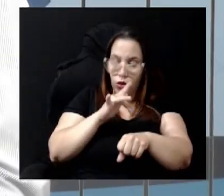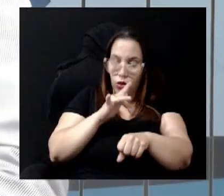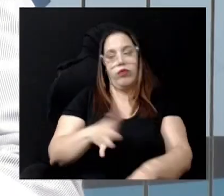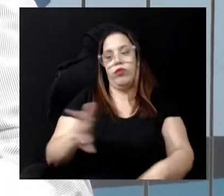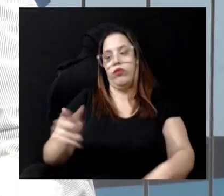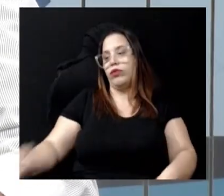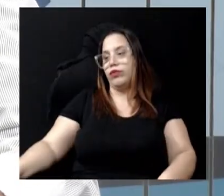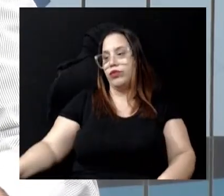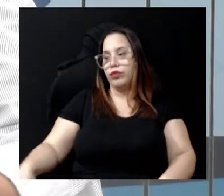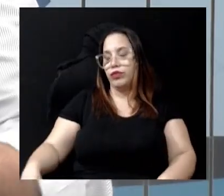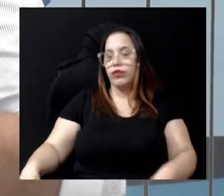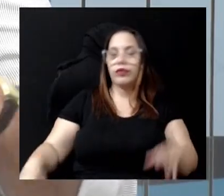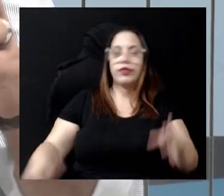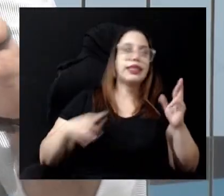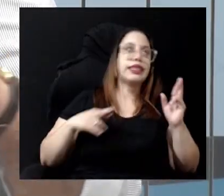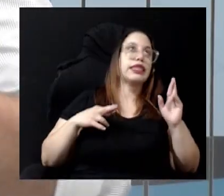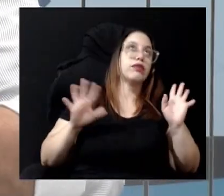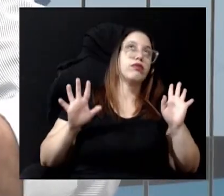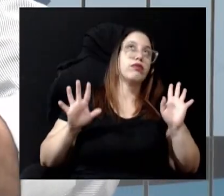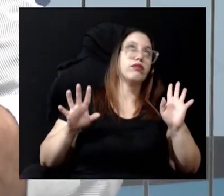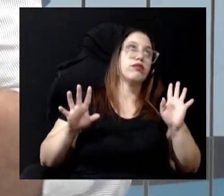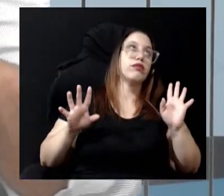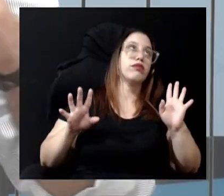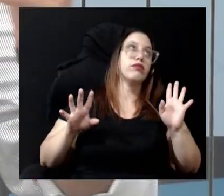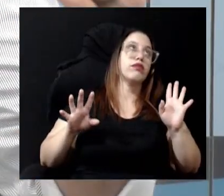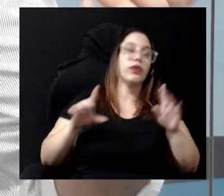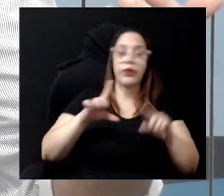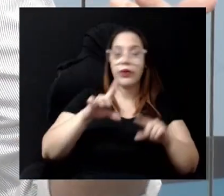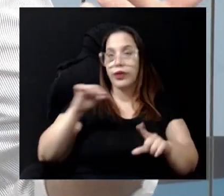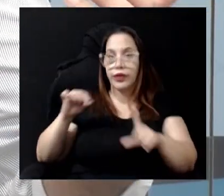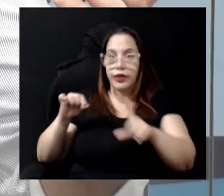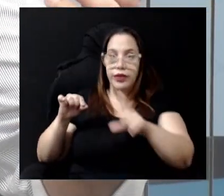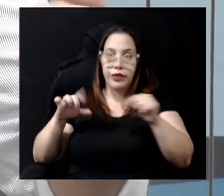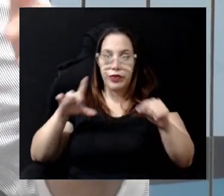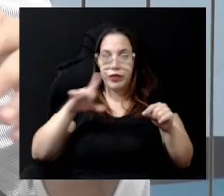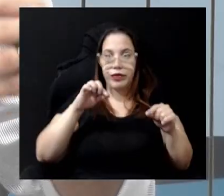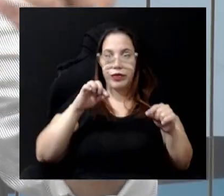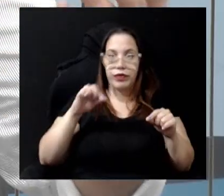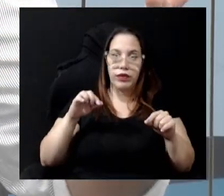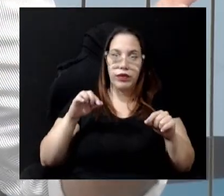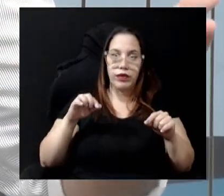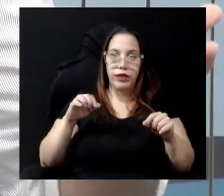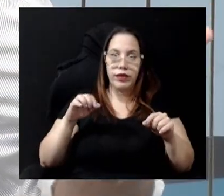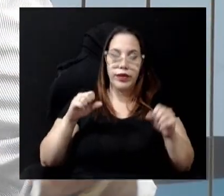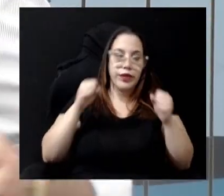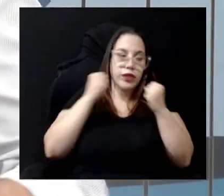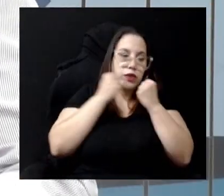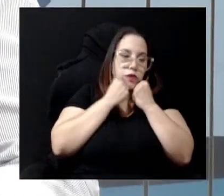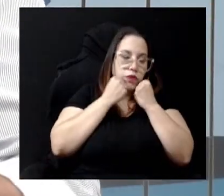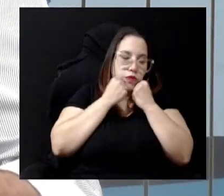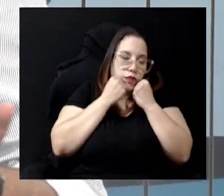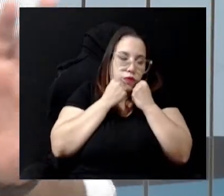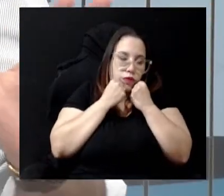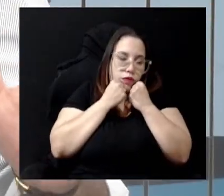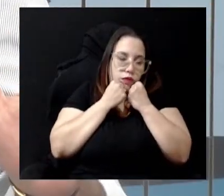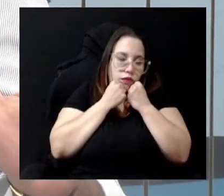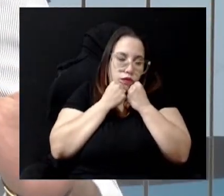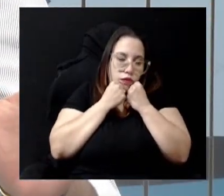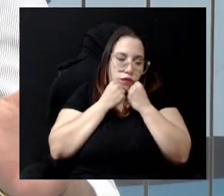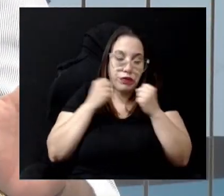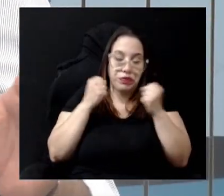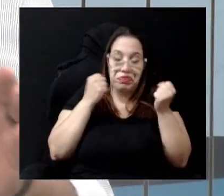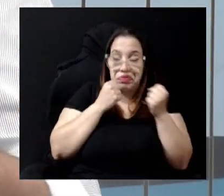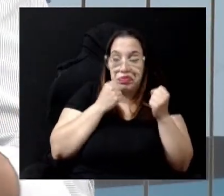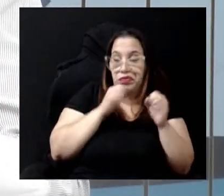hibernação. Sobretudo quando a gente está saindo, você vai saindo do inverno, vai percebendo isso cada vez mais claro, embora o nosso inverno seja diferente